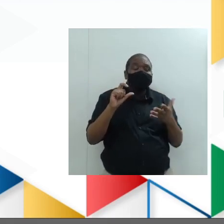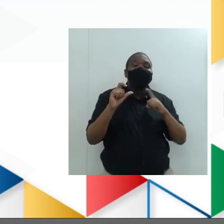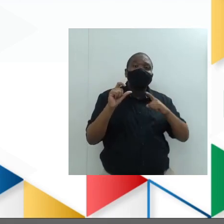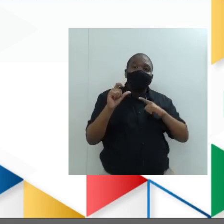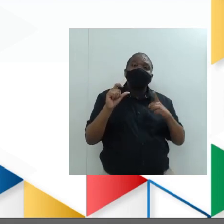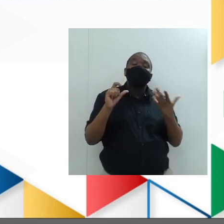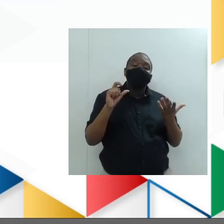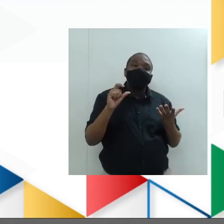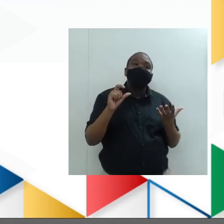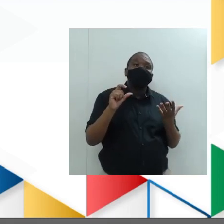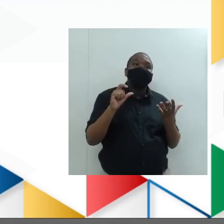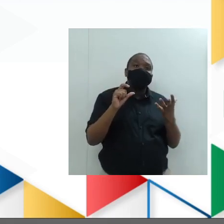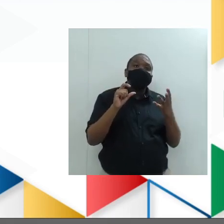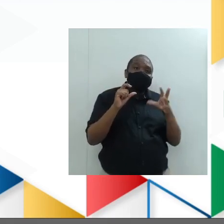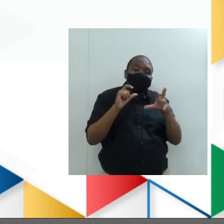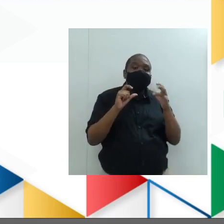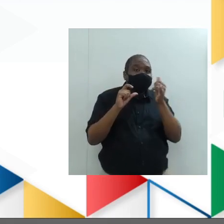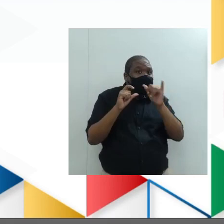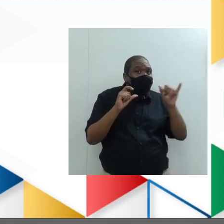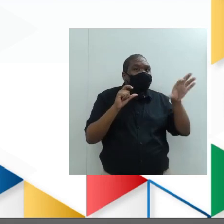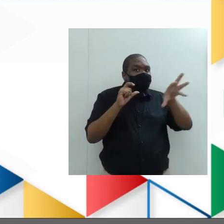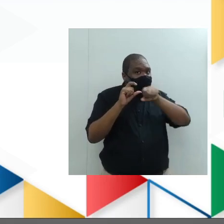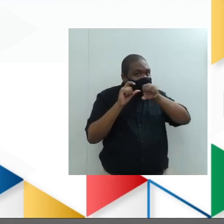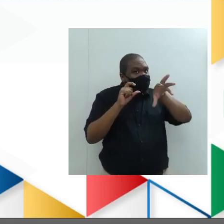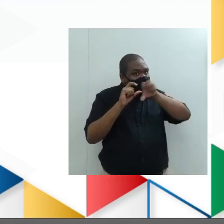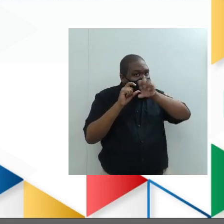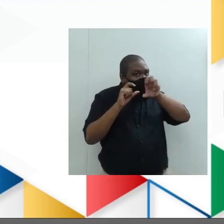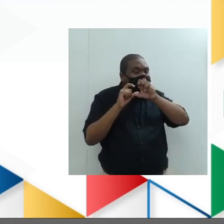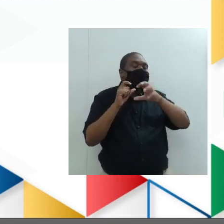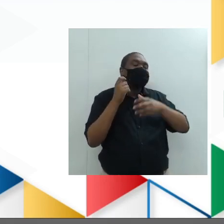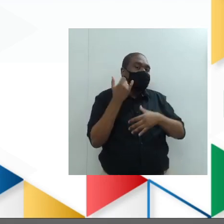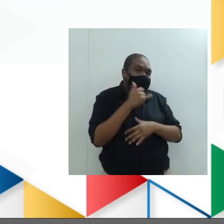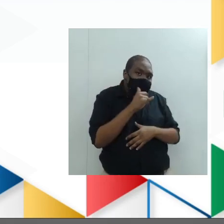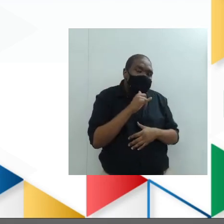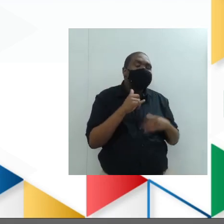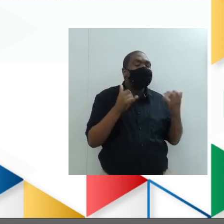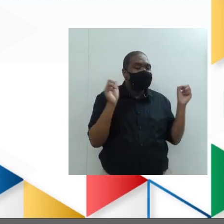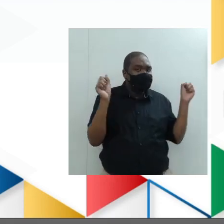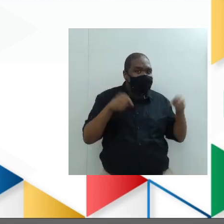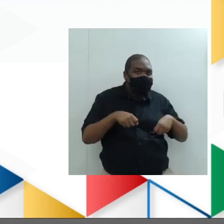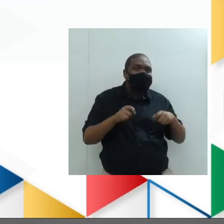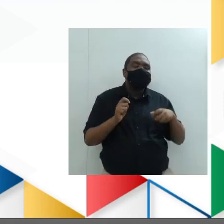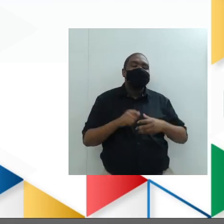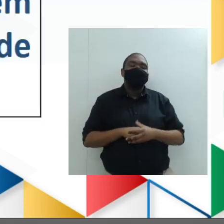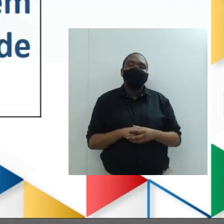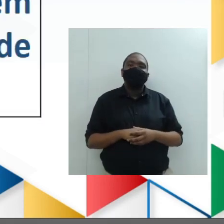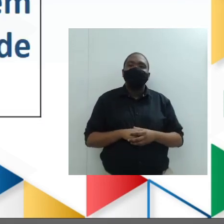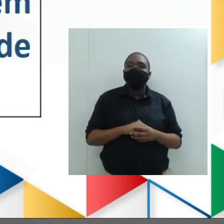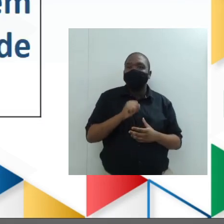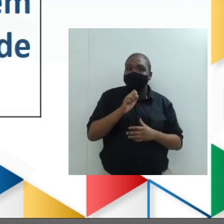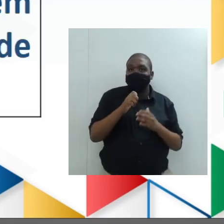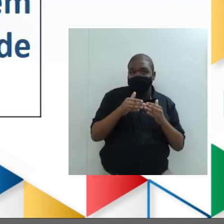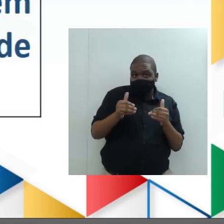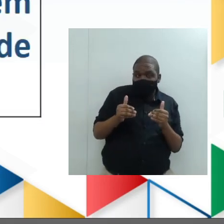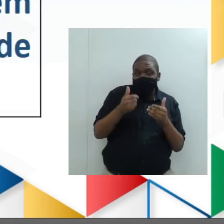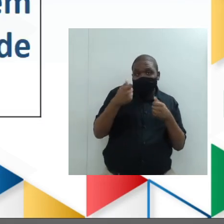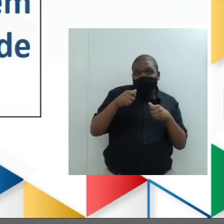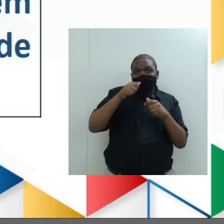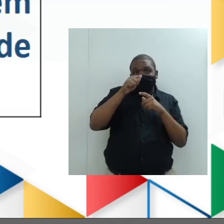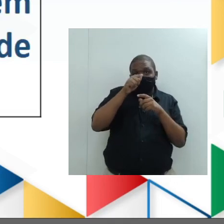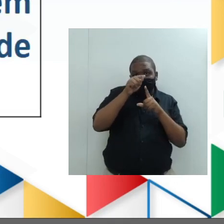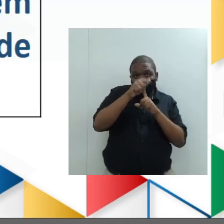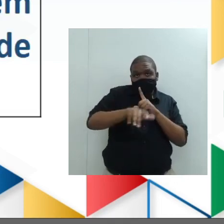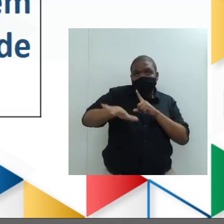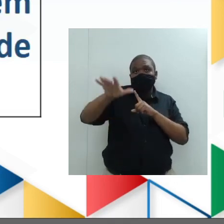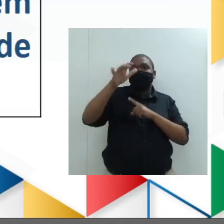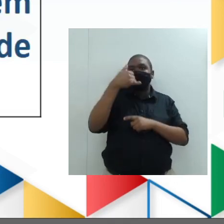grandes quantidades ali de cargas elétricas, liberando rapidamente quando ali solicitados. Por